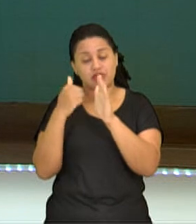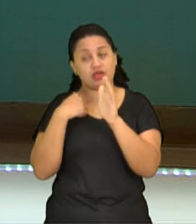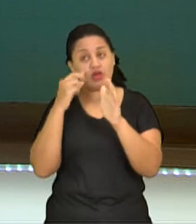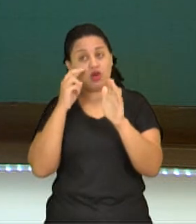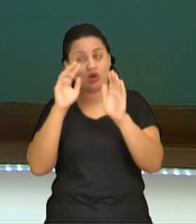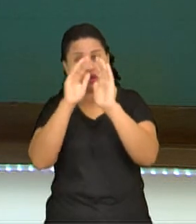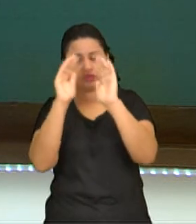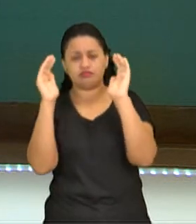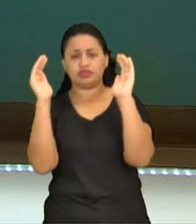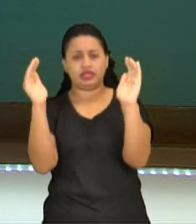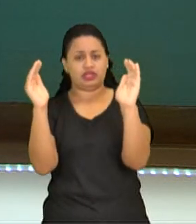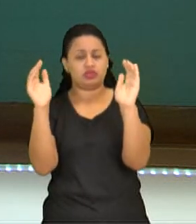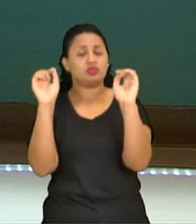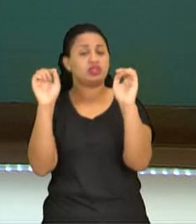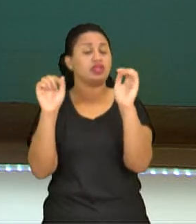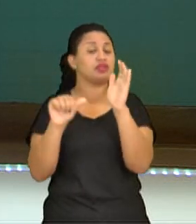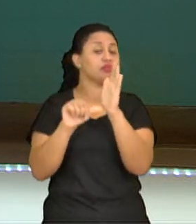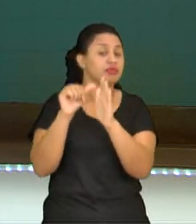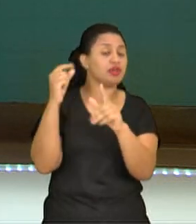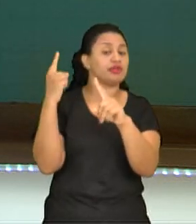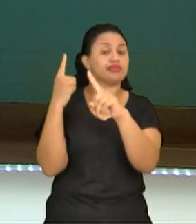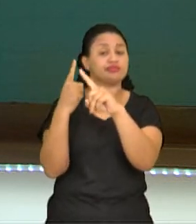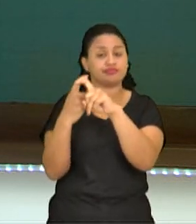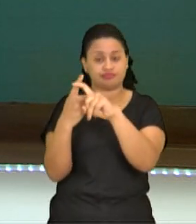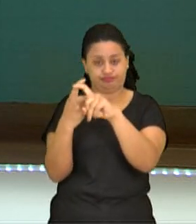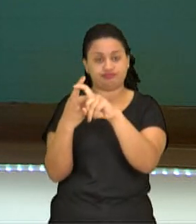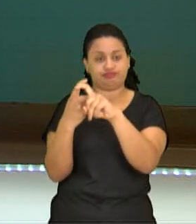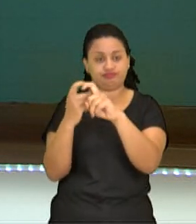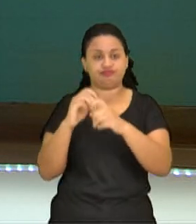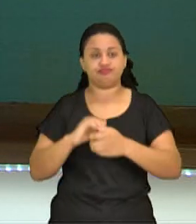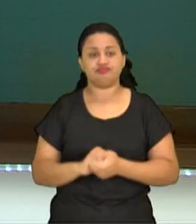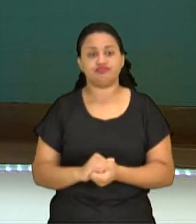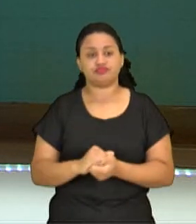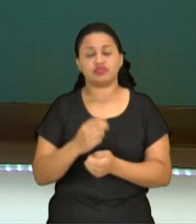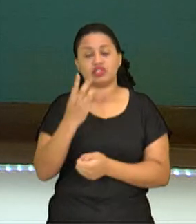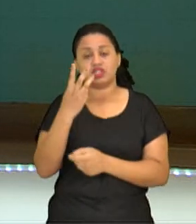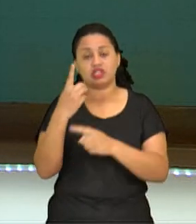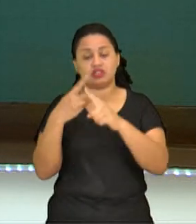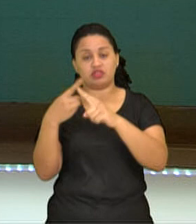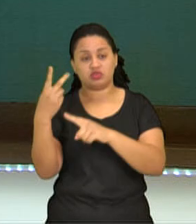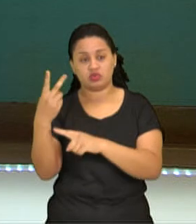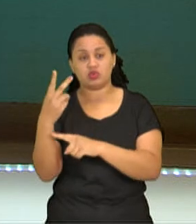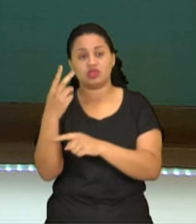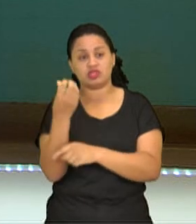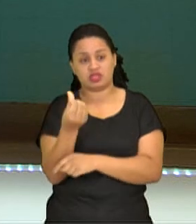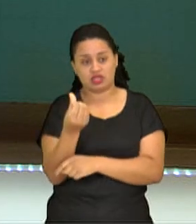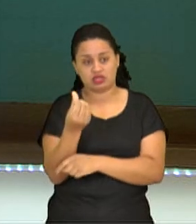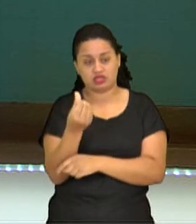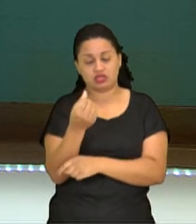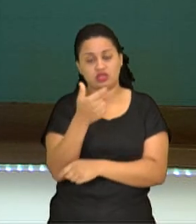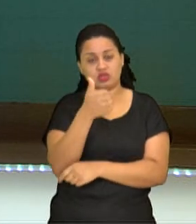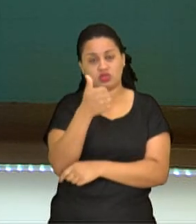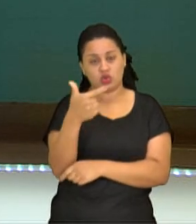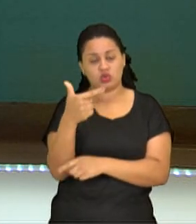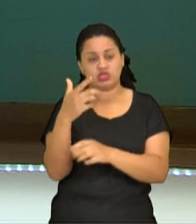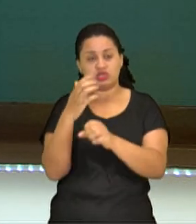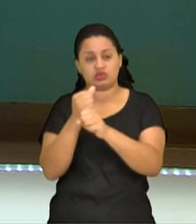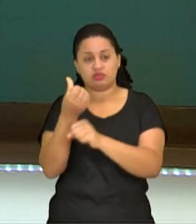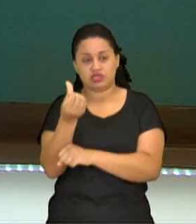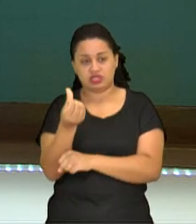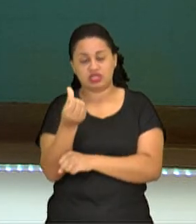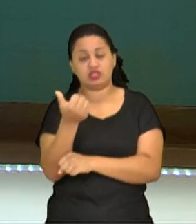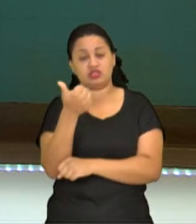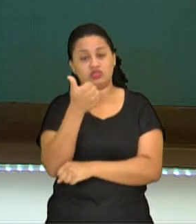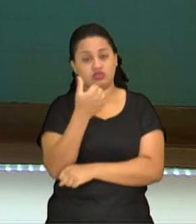do parênteses, o que eu vou fazer primeiro? A multiplicação. Então, 3 vezes 2, 6. 12 mais 6,